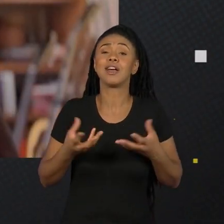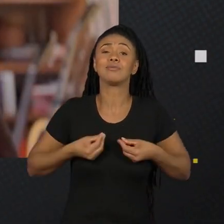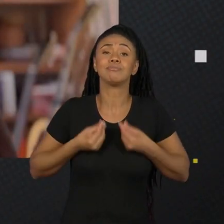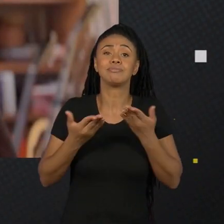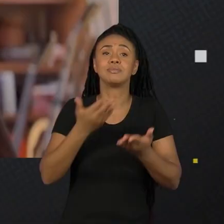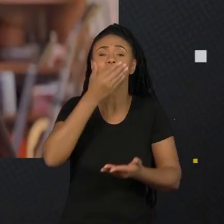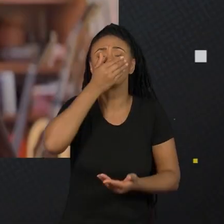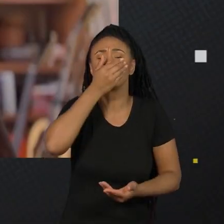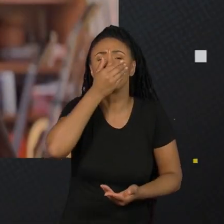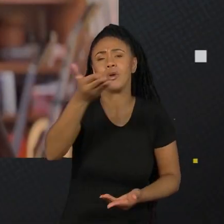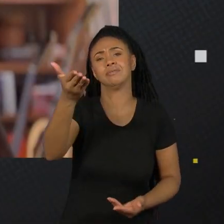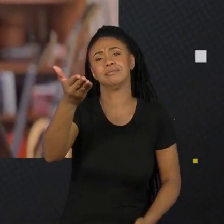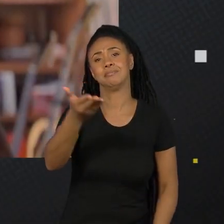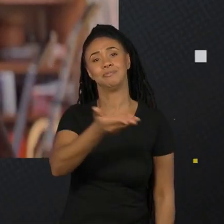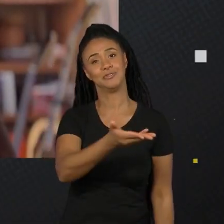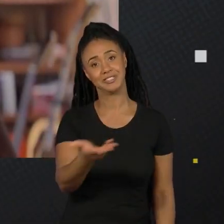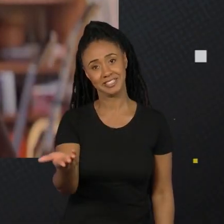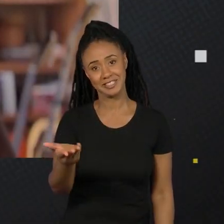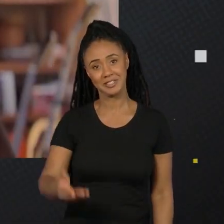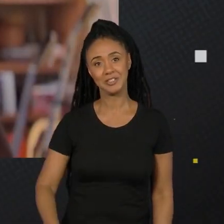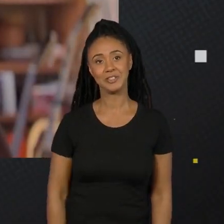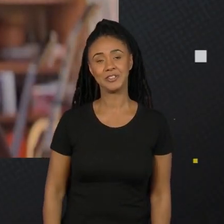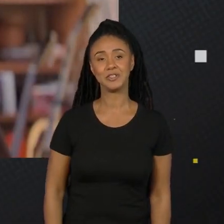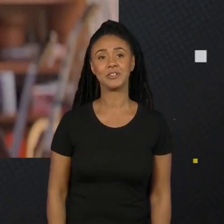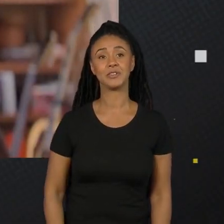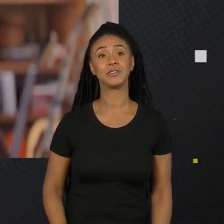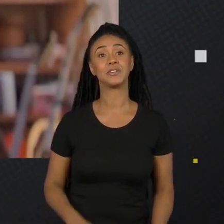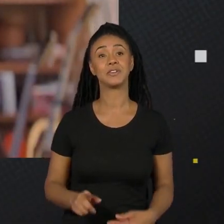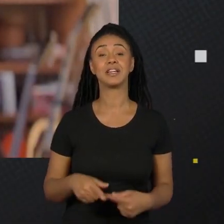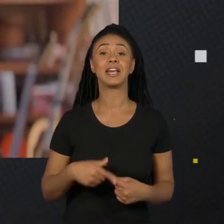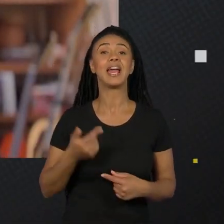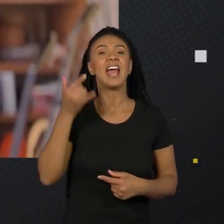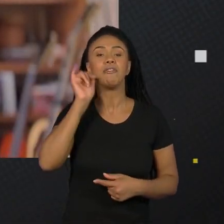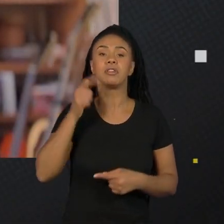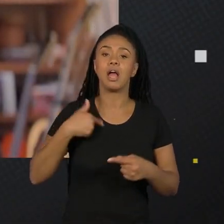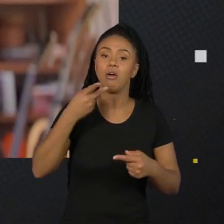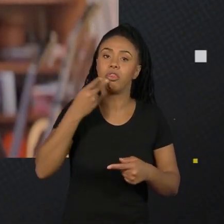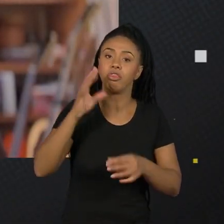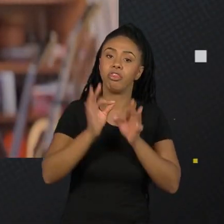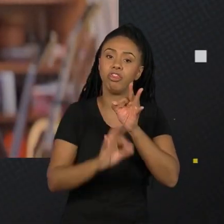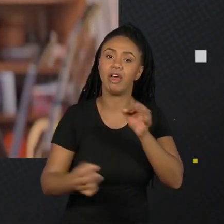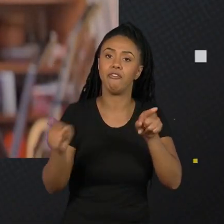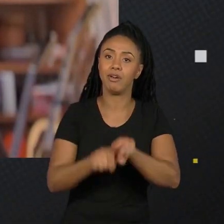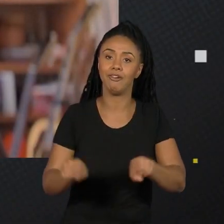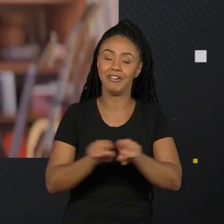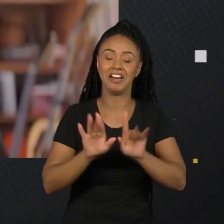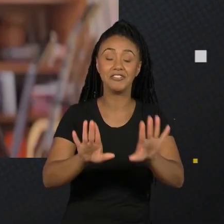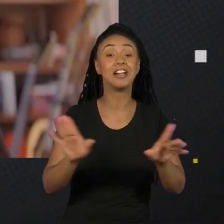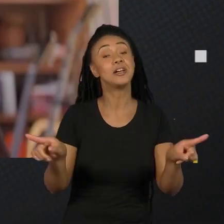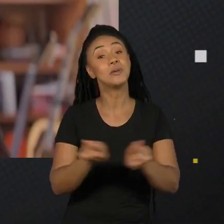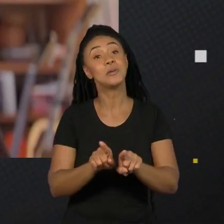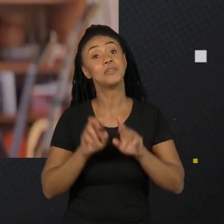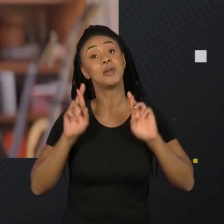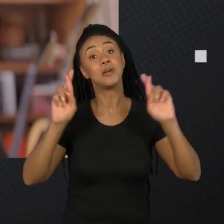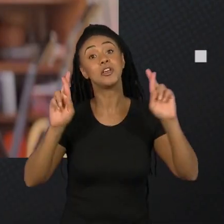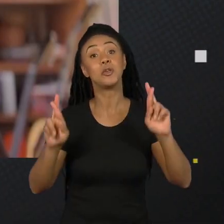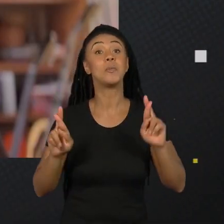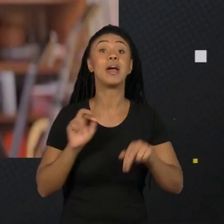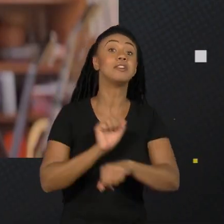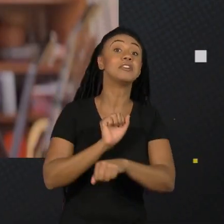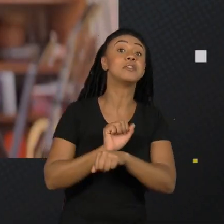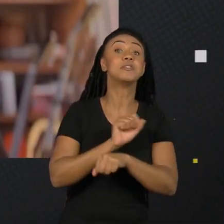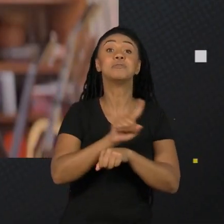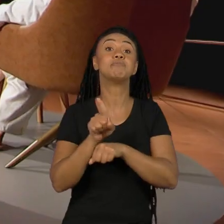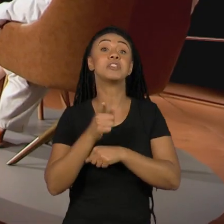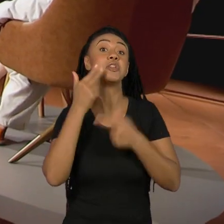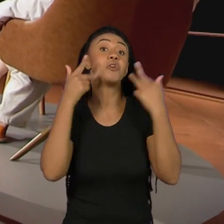beijo enorme para você, antes que eu me torne prolixo demais. E estou esperando as novidades aí. Vamos ver